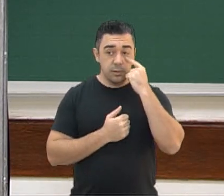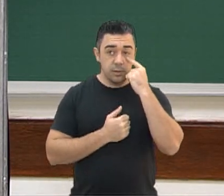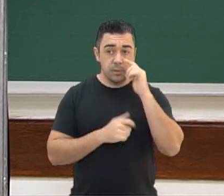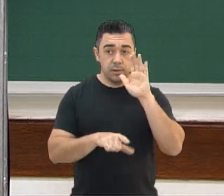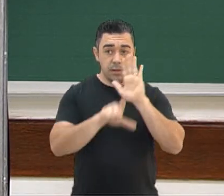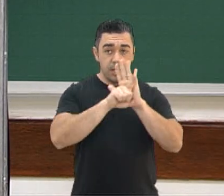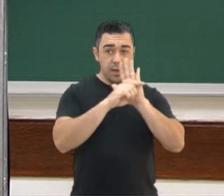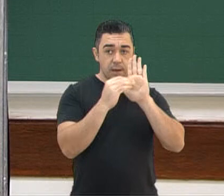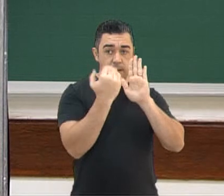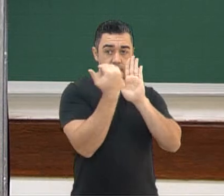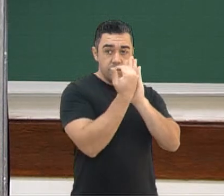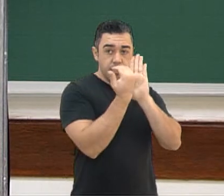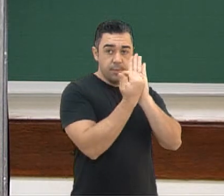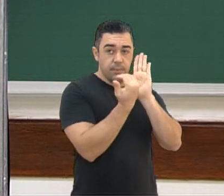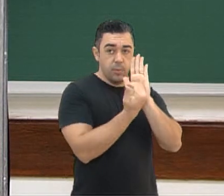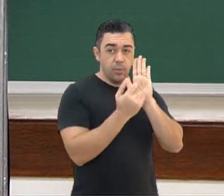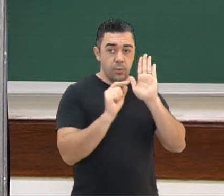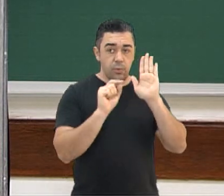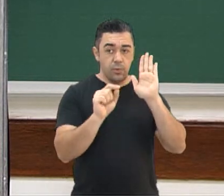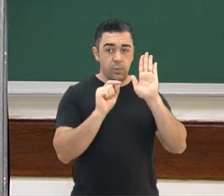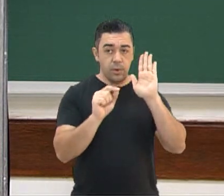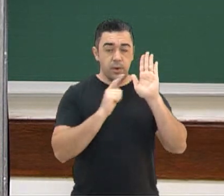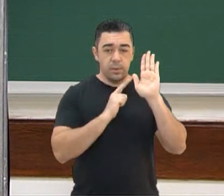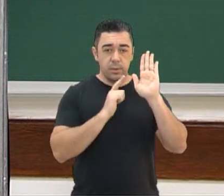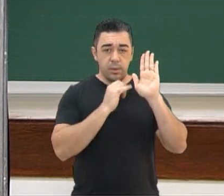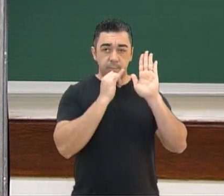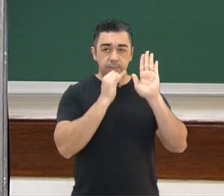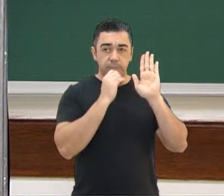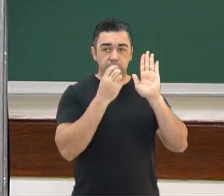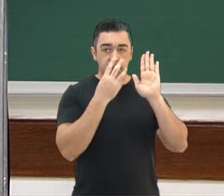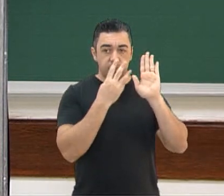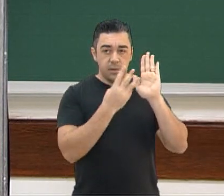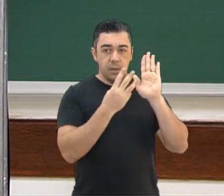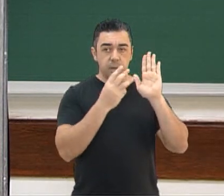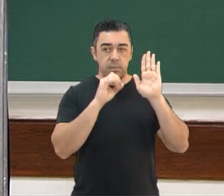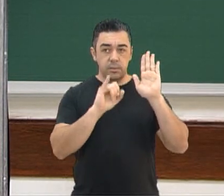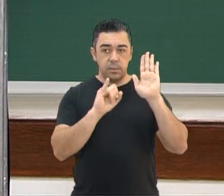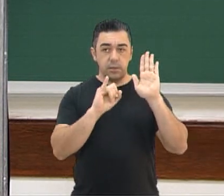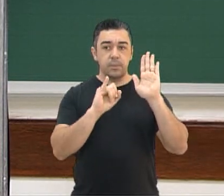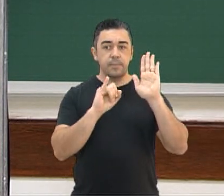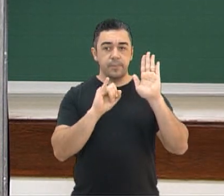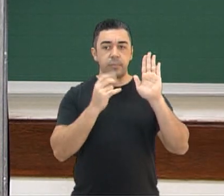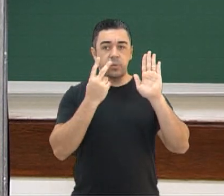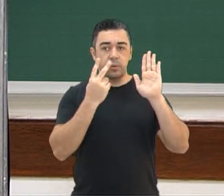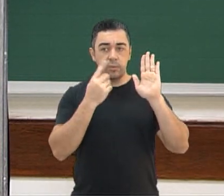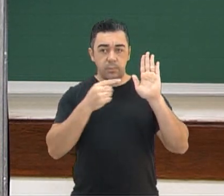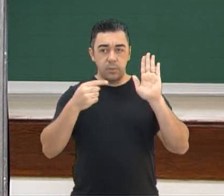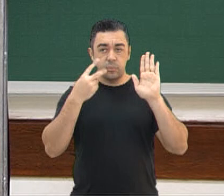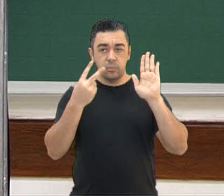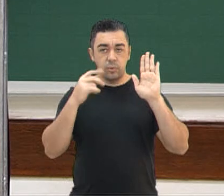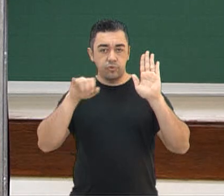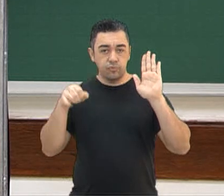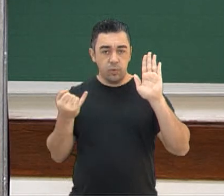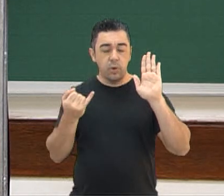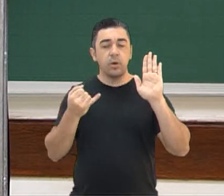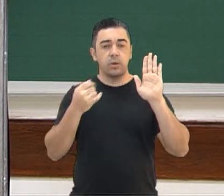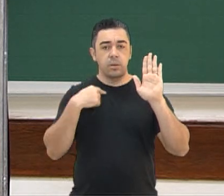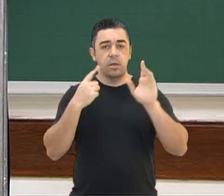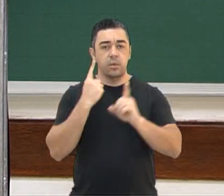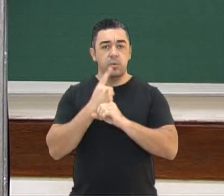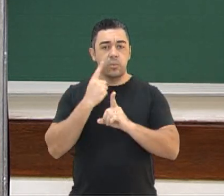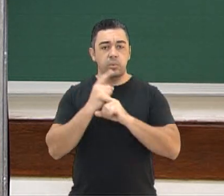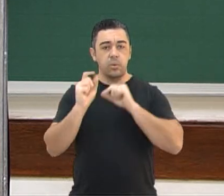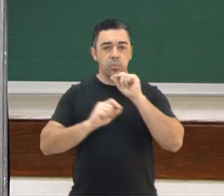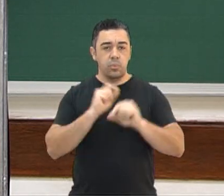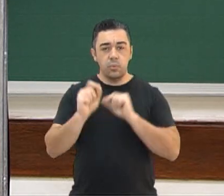lei de formação, que é 3i menos 2j, e no lugar do i nós vamos colocar a posição do